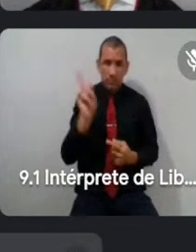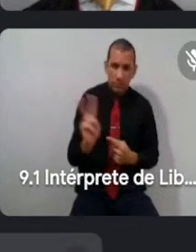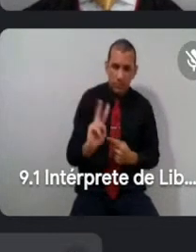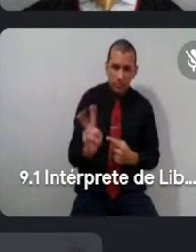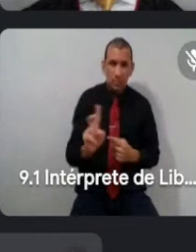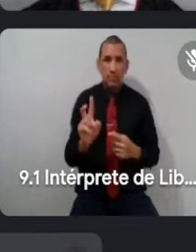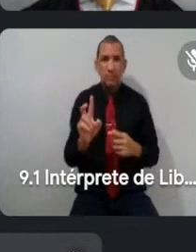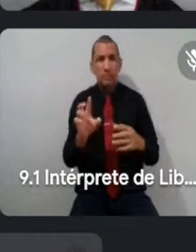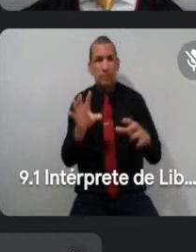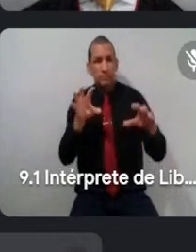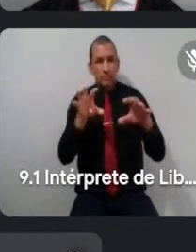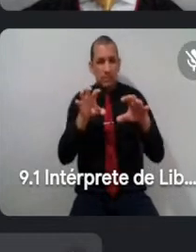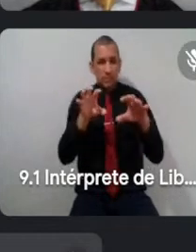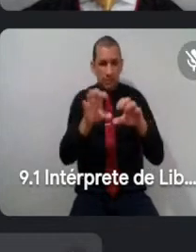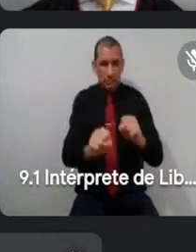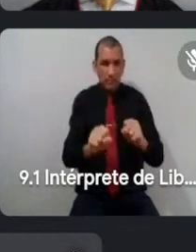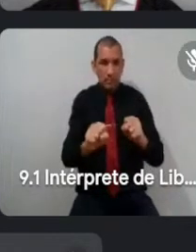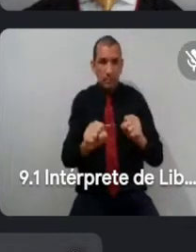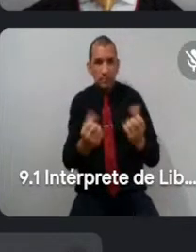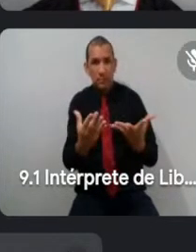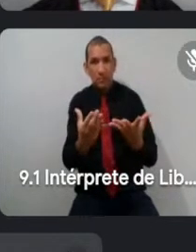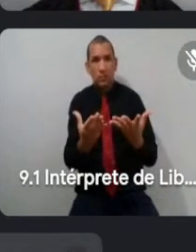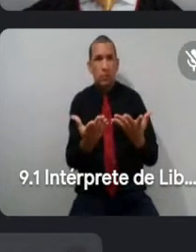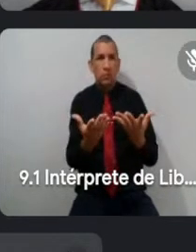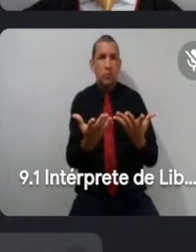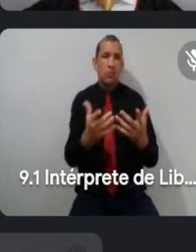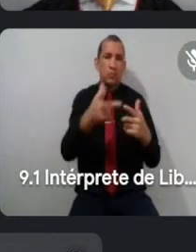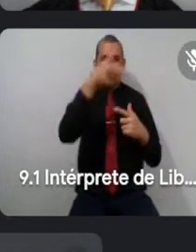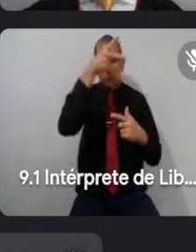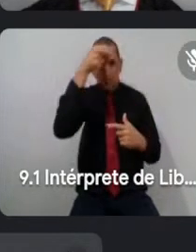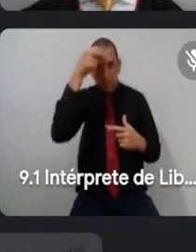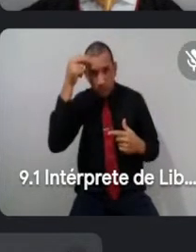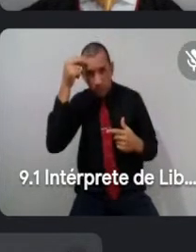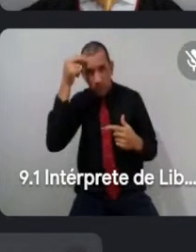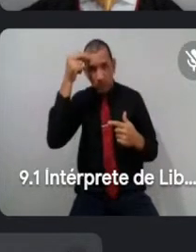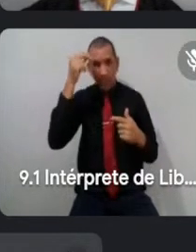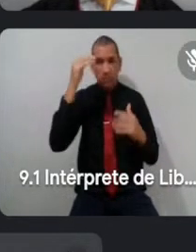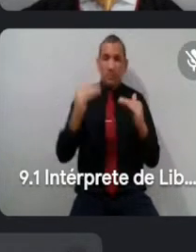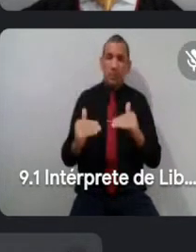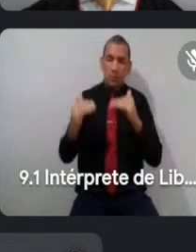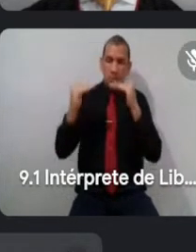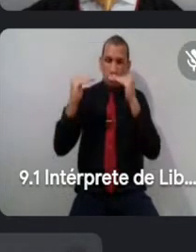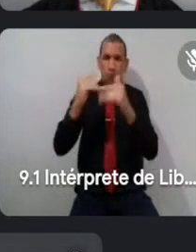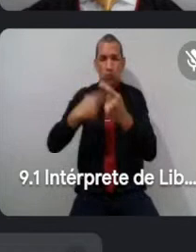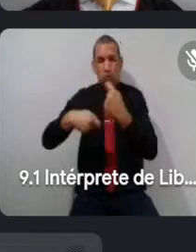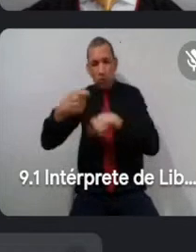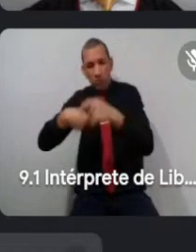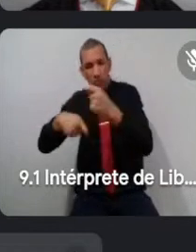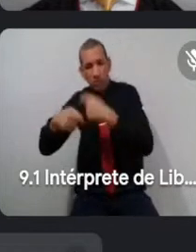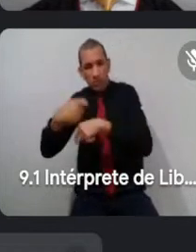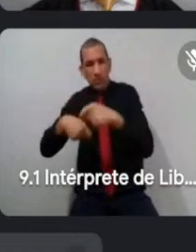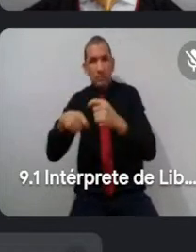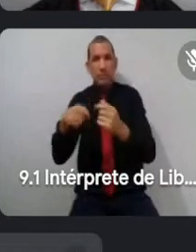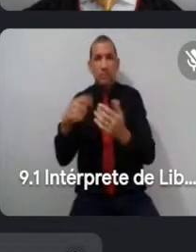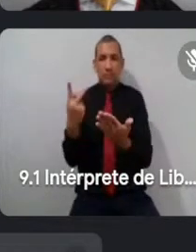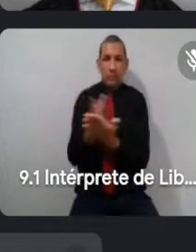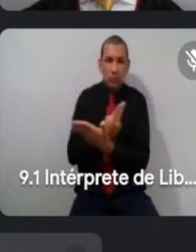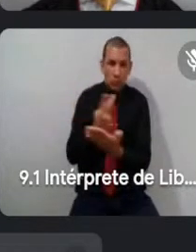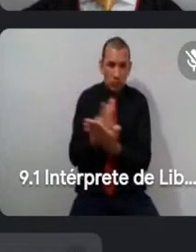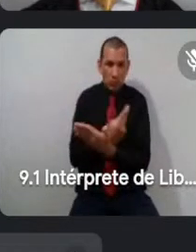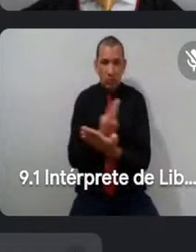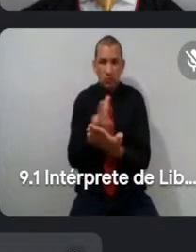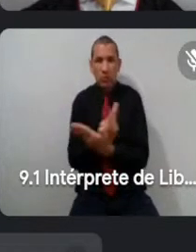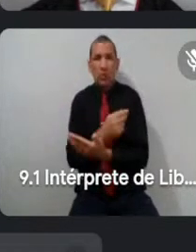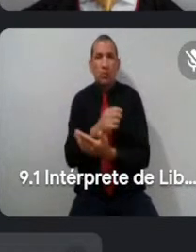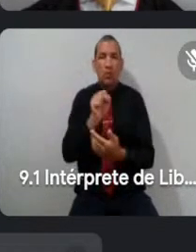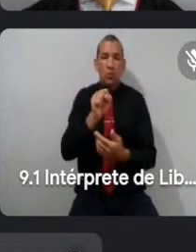cassação do diploma carro Prefeito abuso de poder econômico captação ilícita do sufrágio